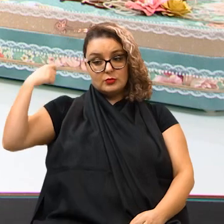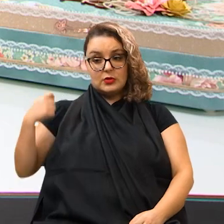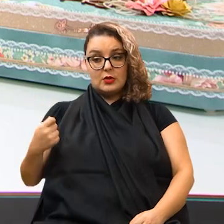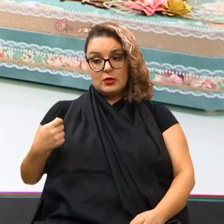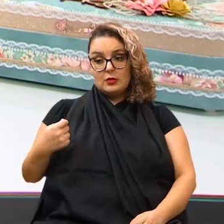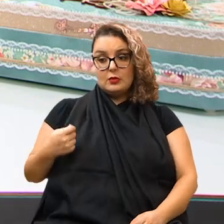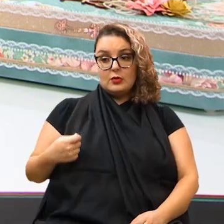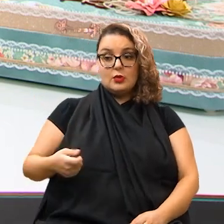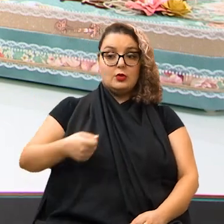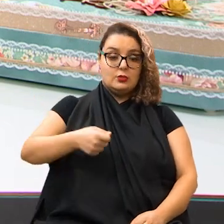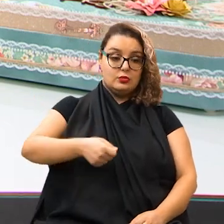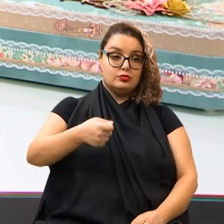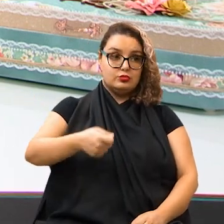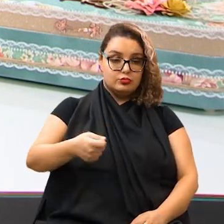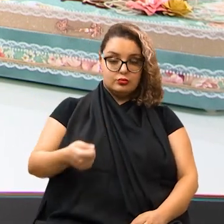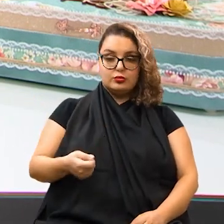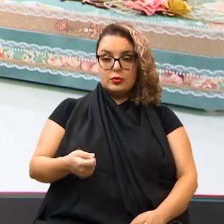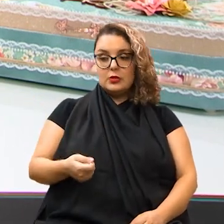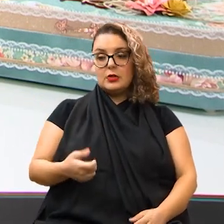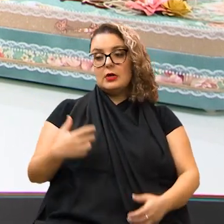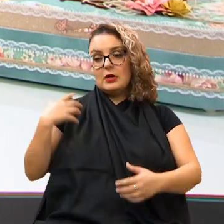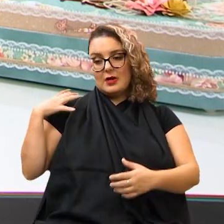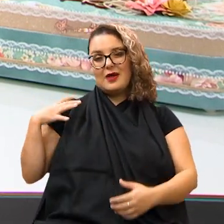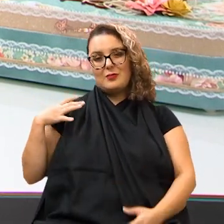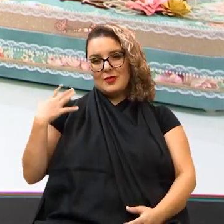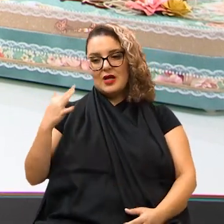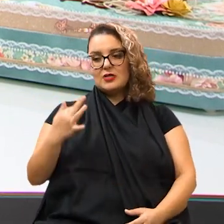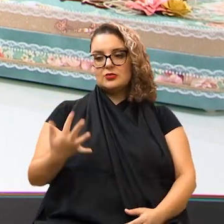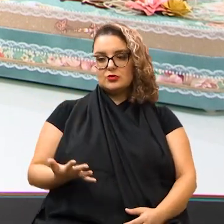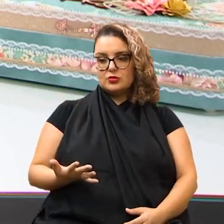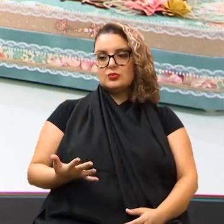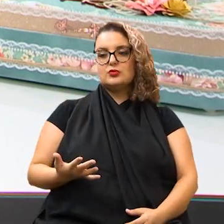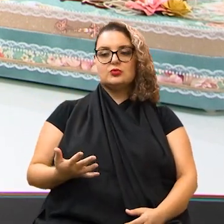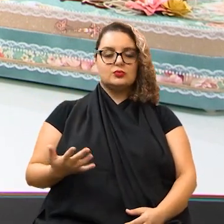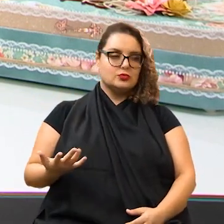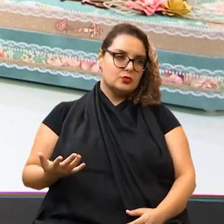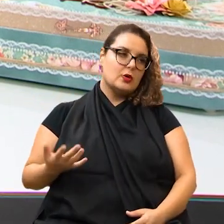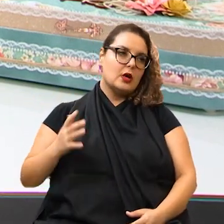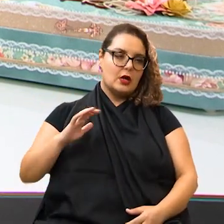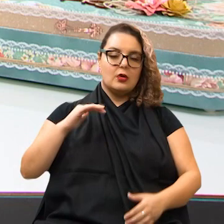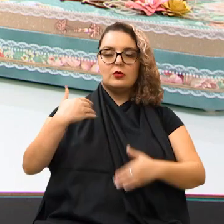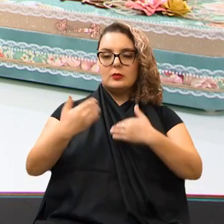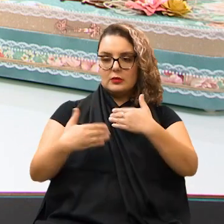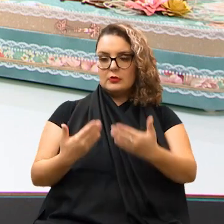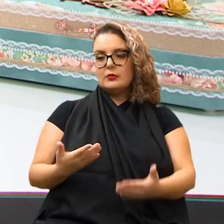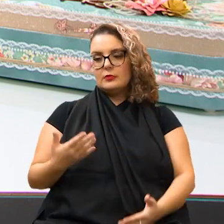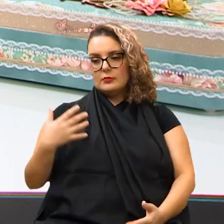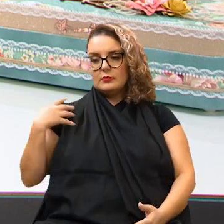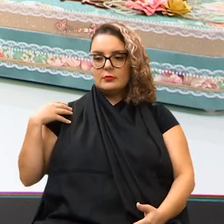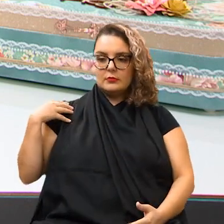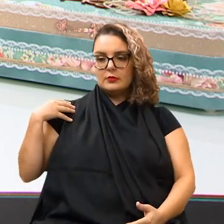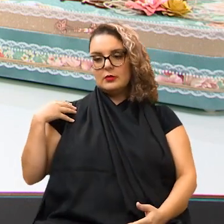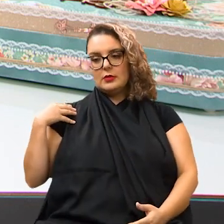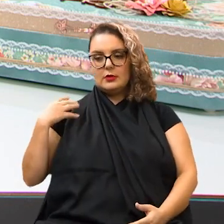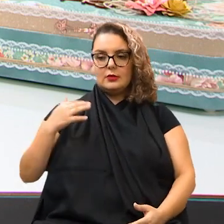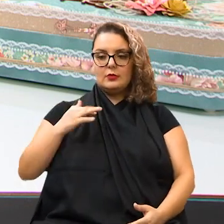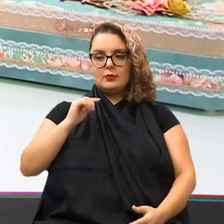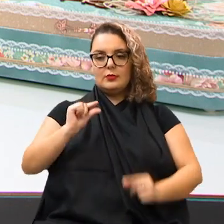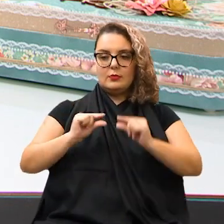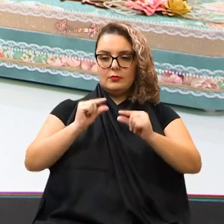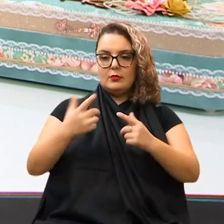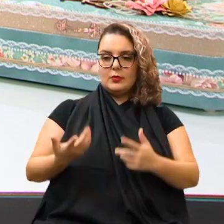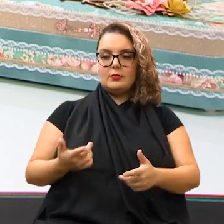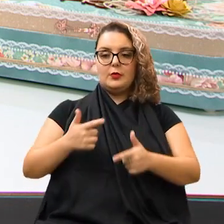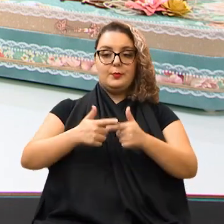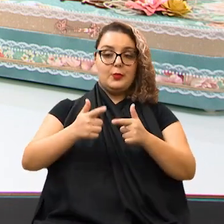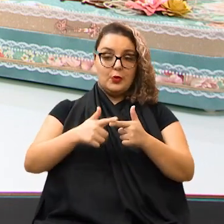cabelo, desculpa, a gente fica muito tempo segurando ele na mão e acaba que dói um pouco mais o braço, com o tempo a gente começa a desenvolver